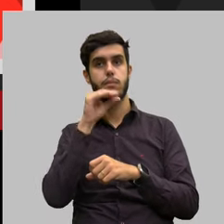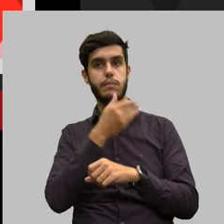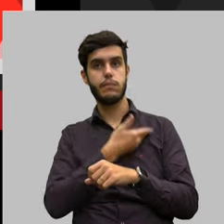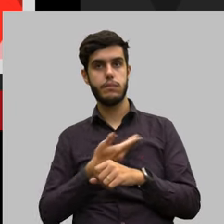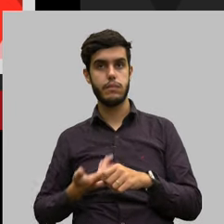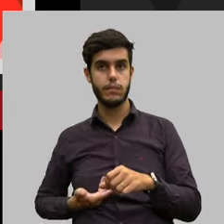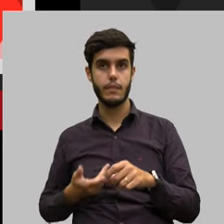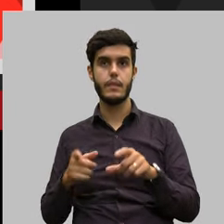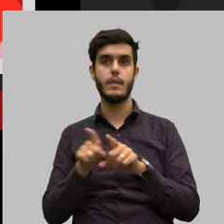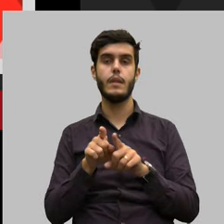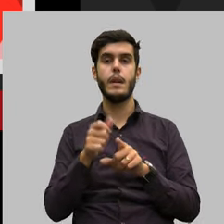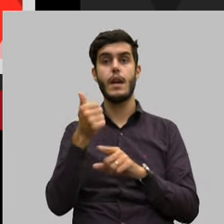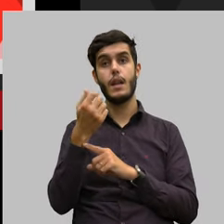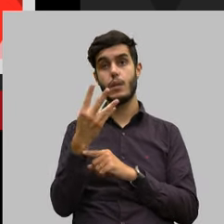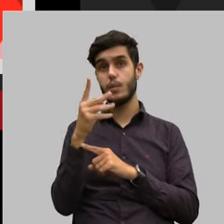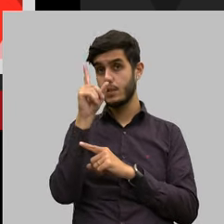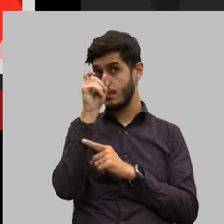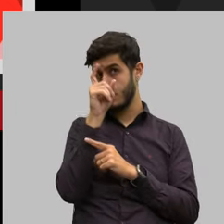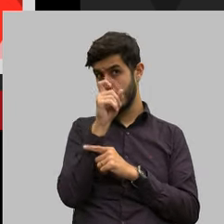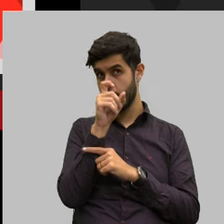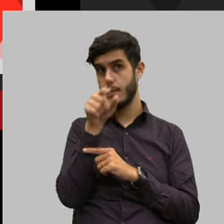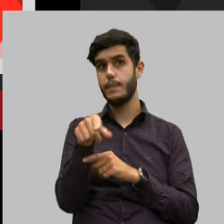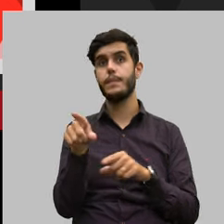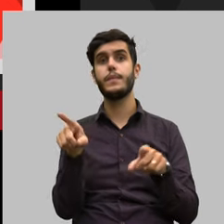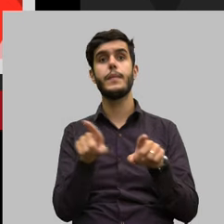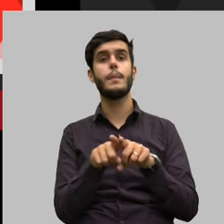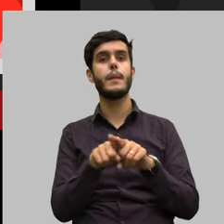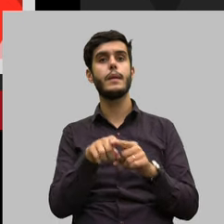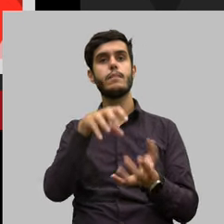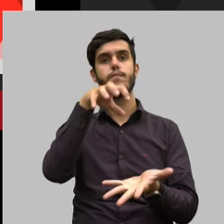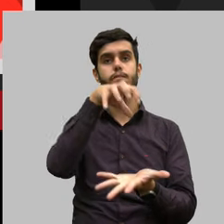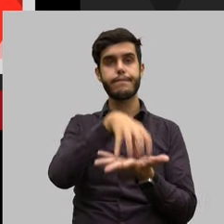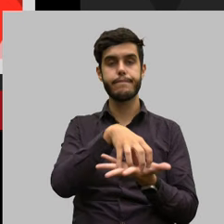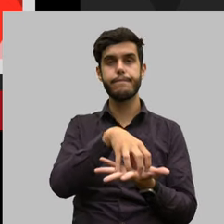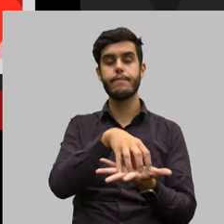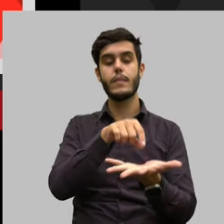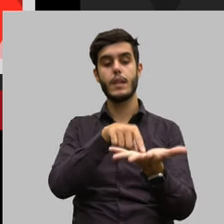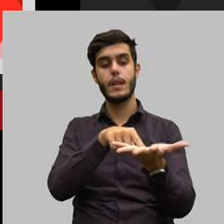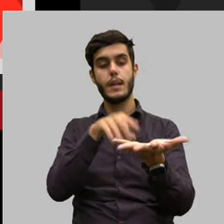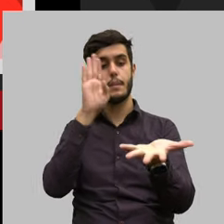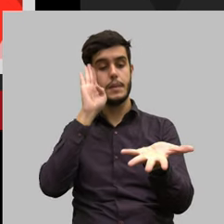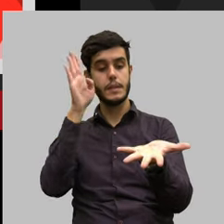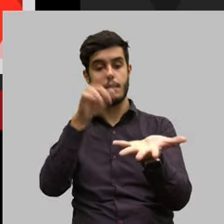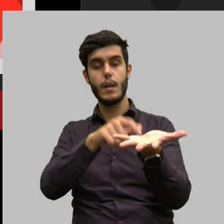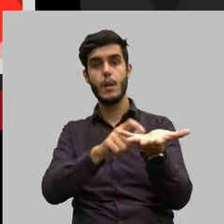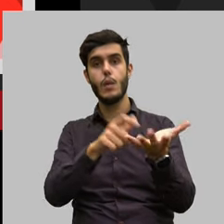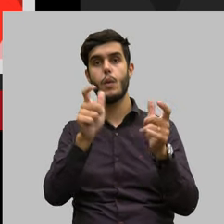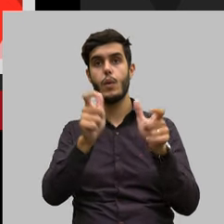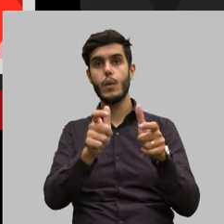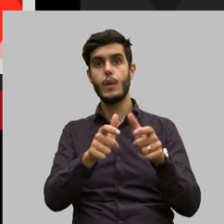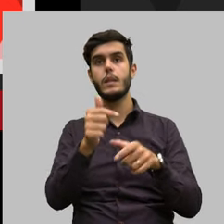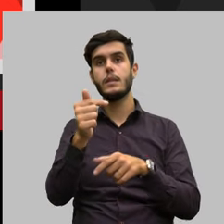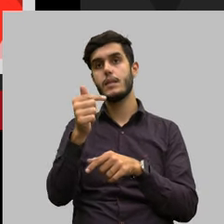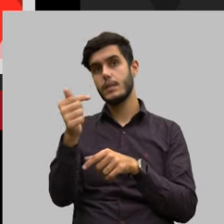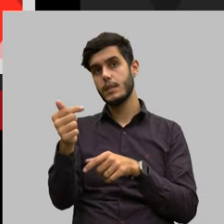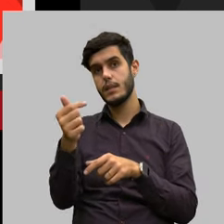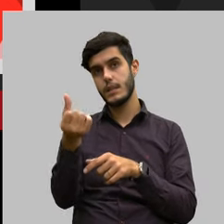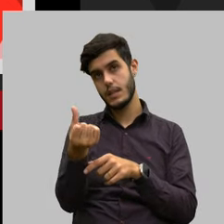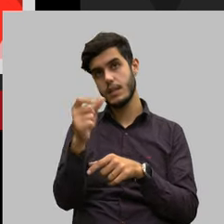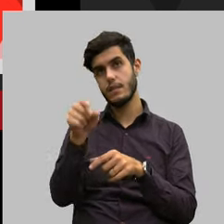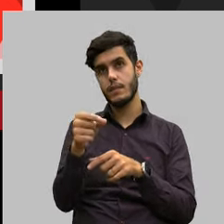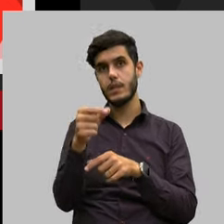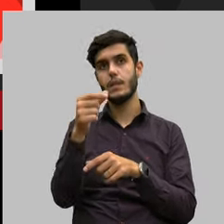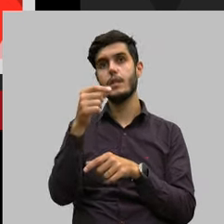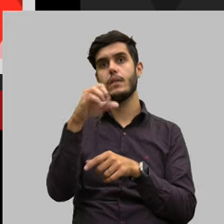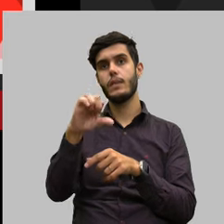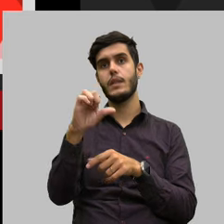Censo Previdenciário que perpassou 96,77 da base de segurados do